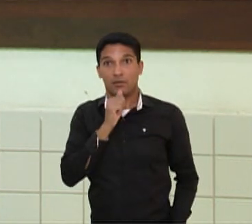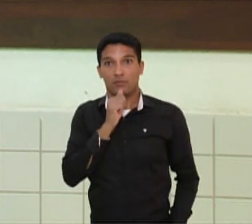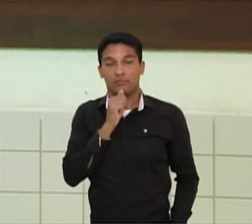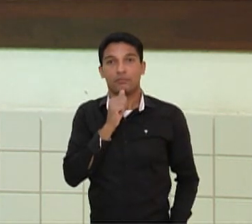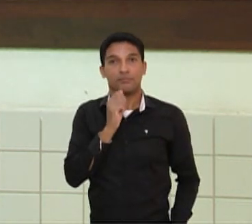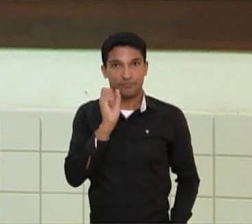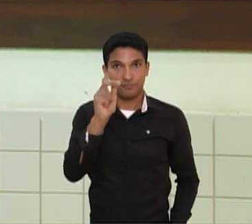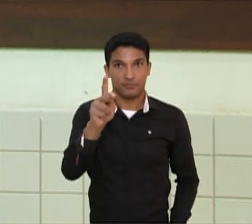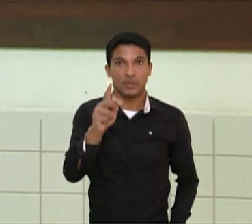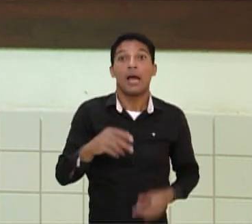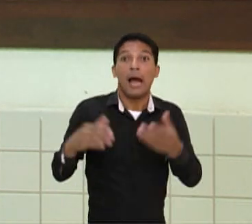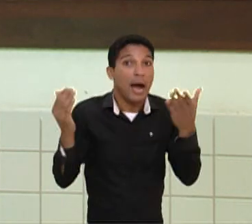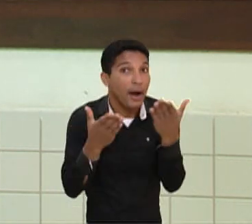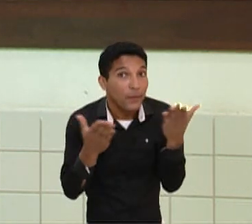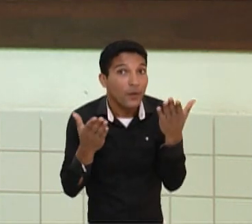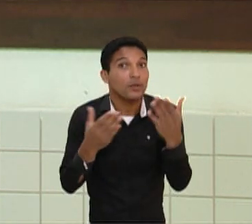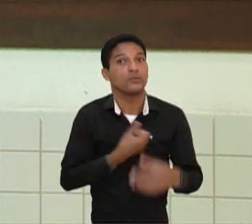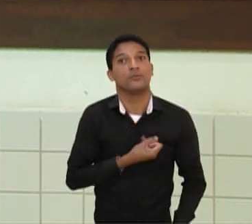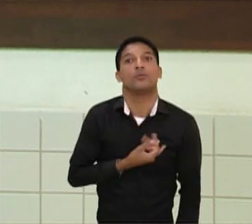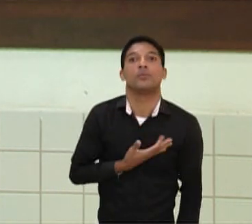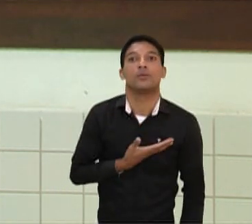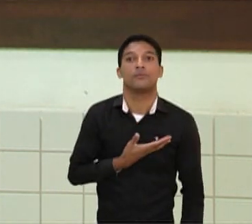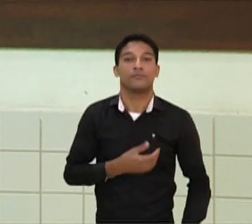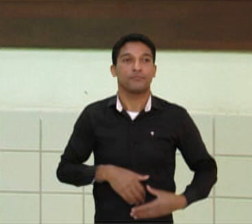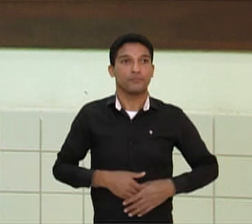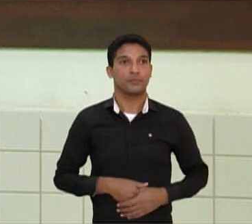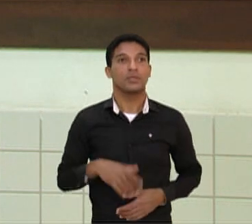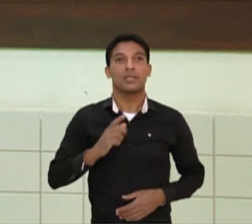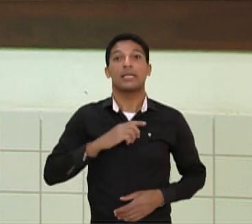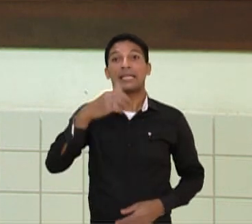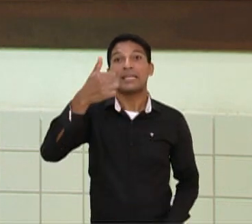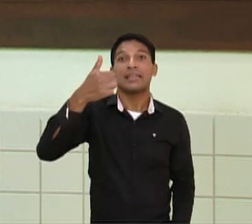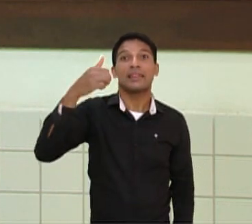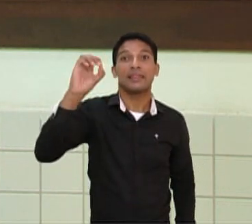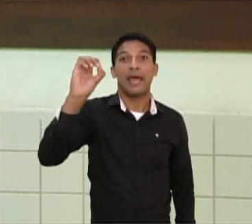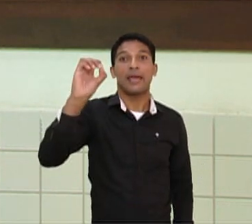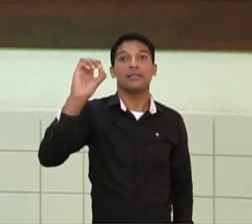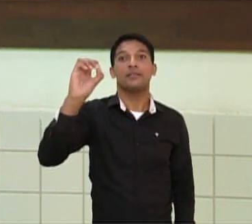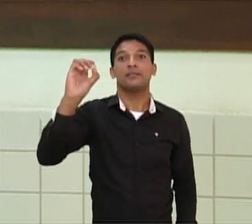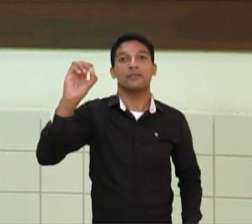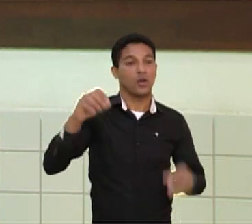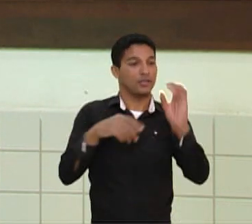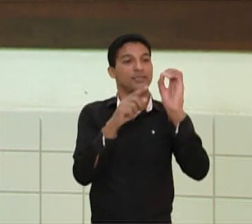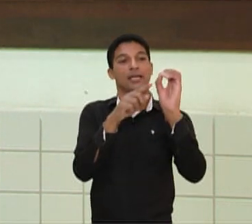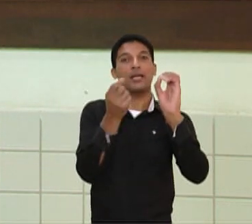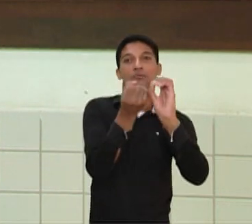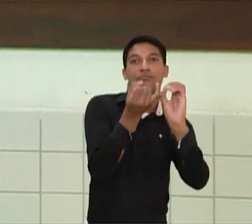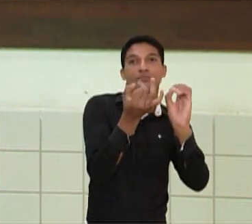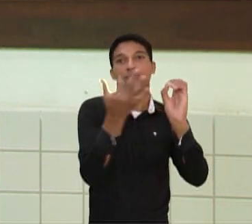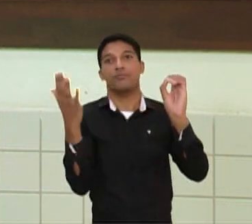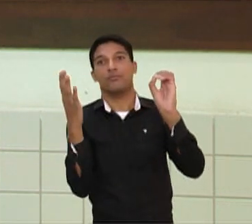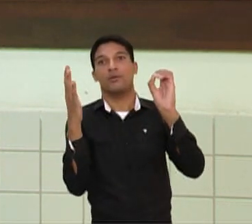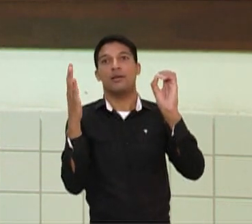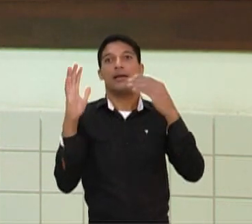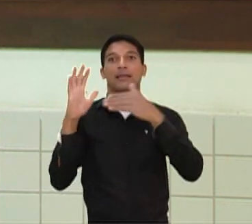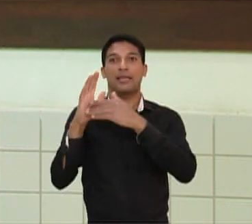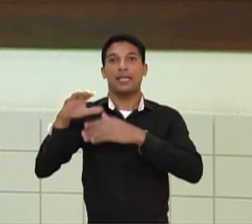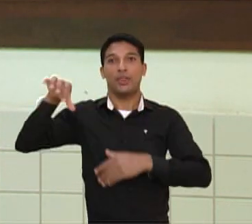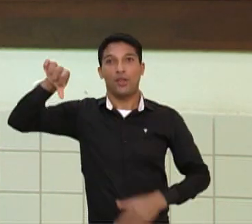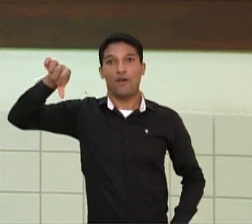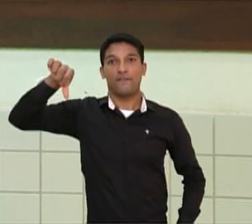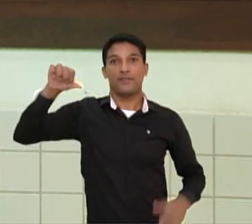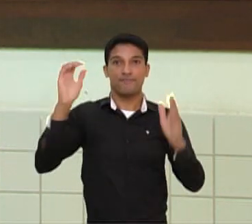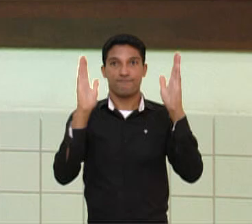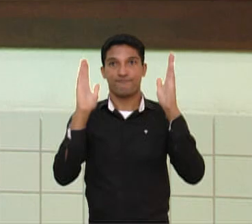agora. Nós temos disponíveis 10 algarismos, de 0 até 9, certo? São 10